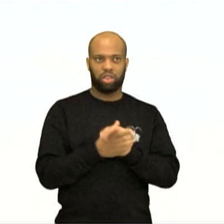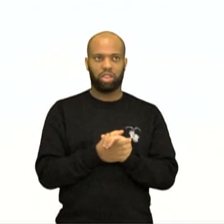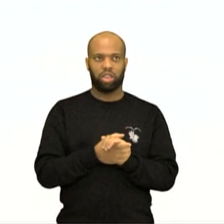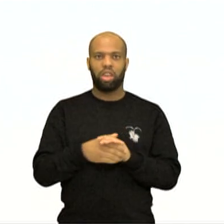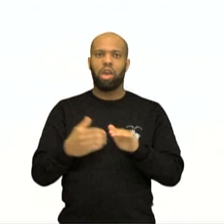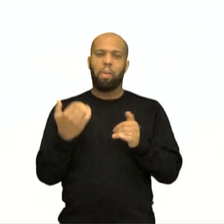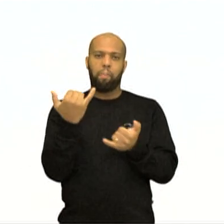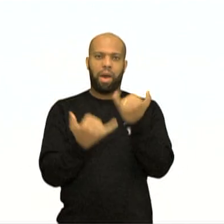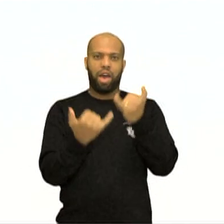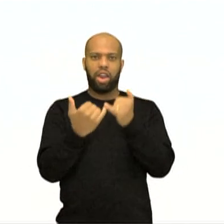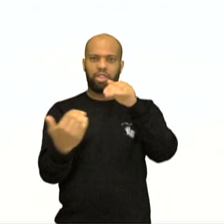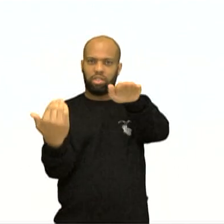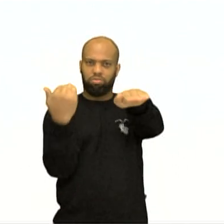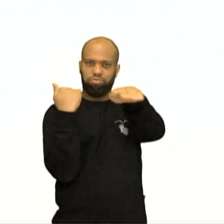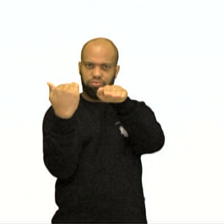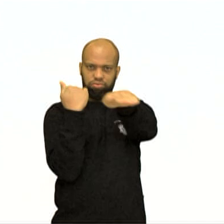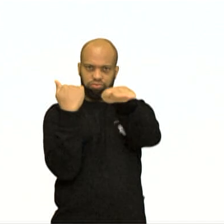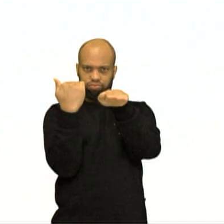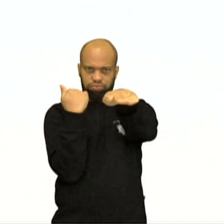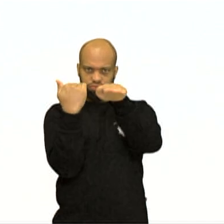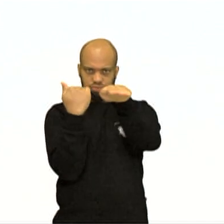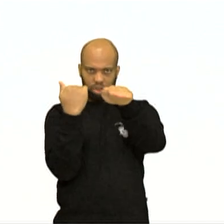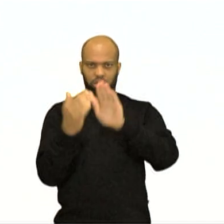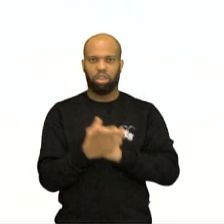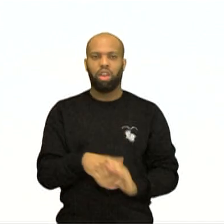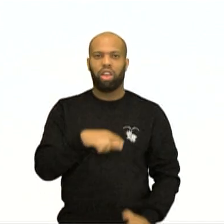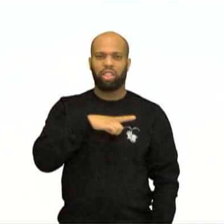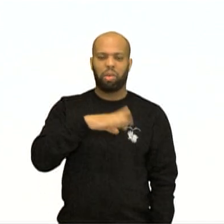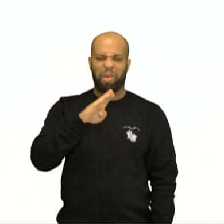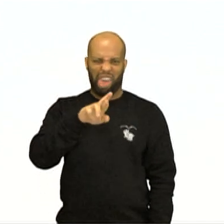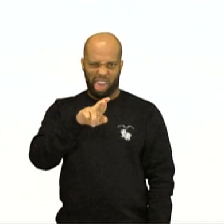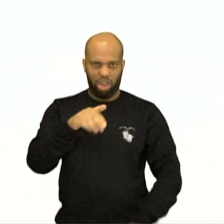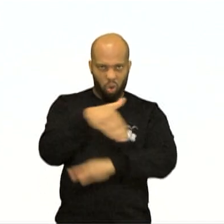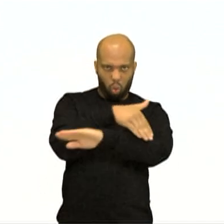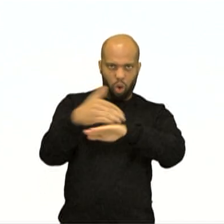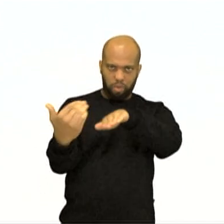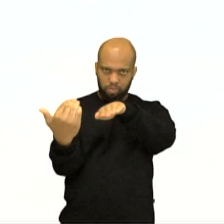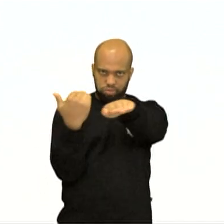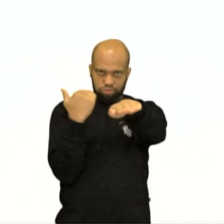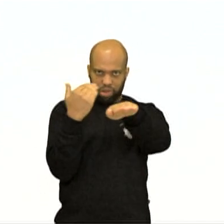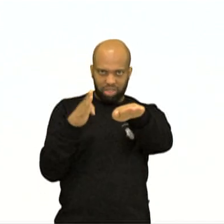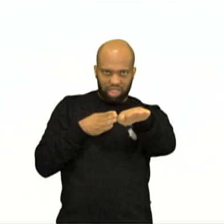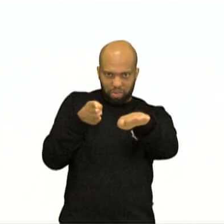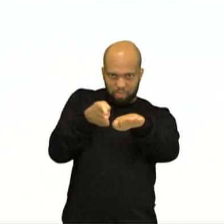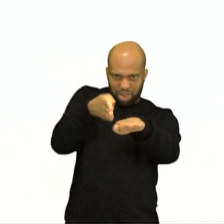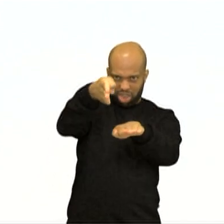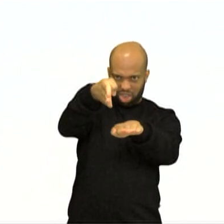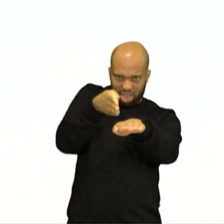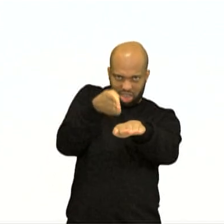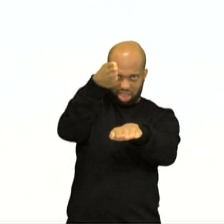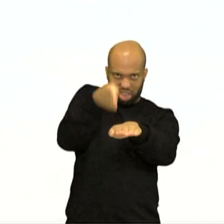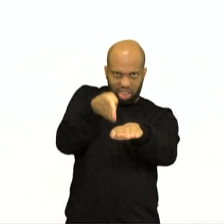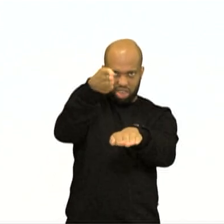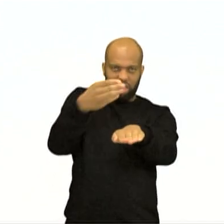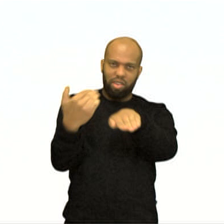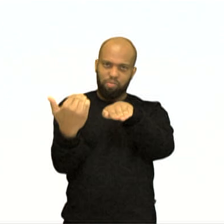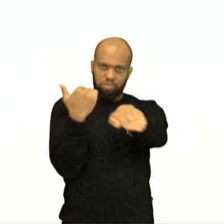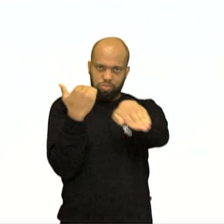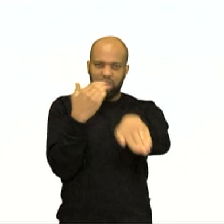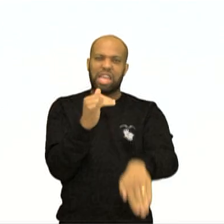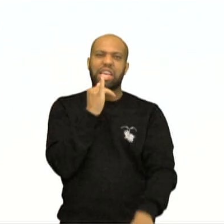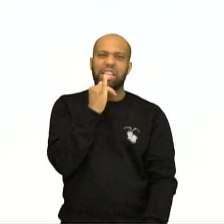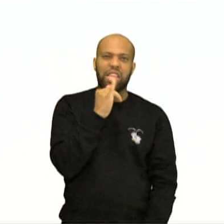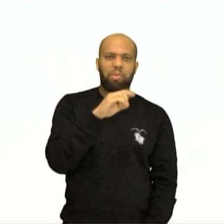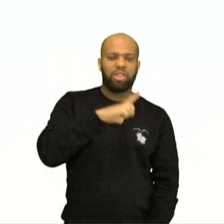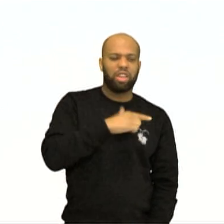BR duplicada, certo? Que tem aquelas BRs que tem uma mureta no meio. Por exemplo, a BR 277, que